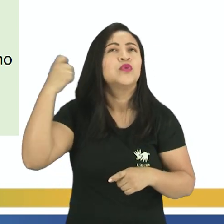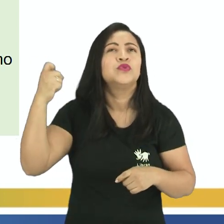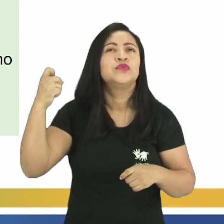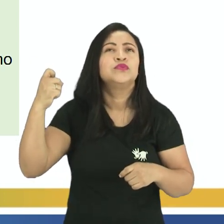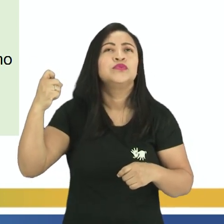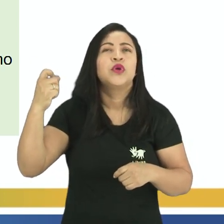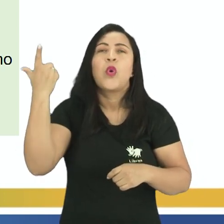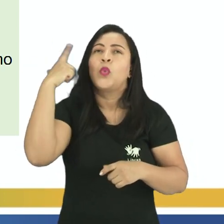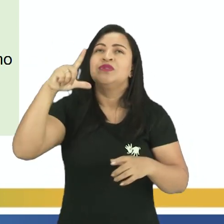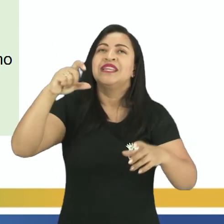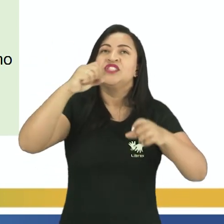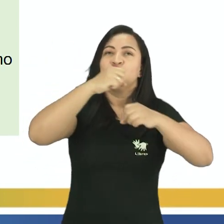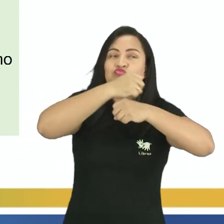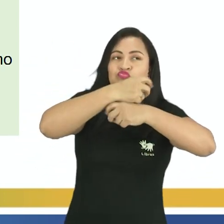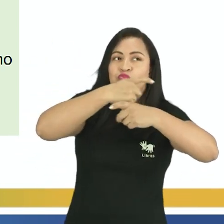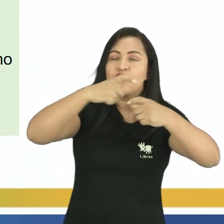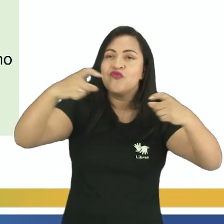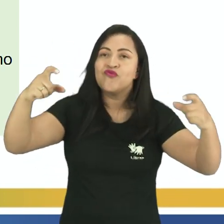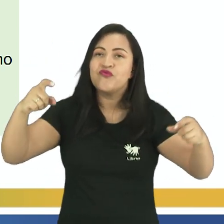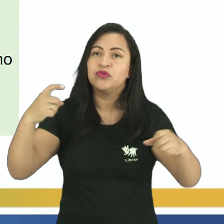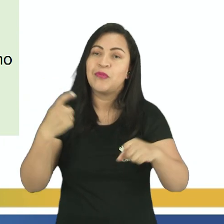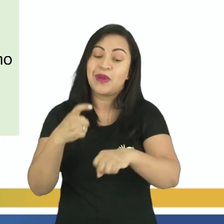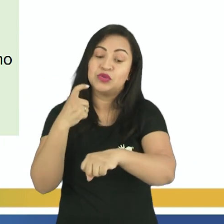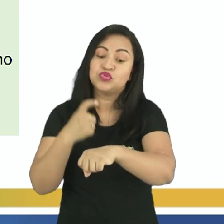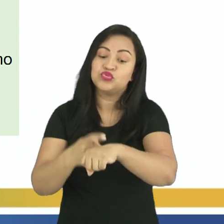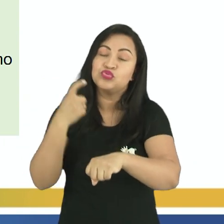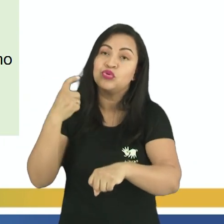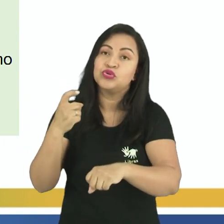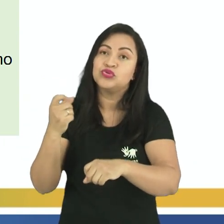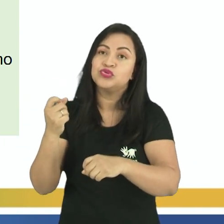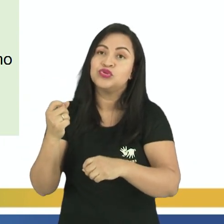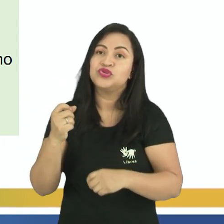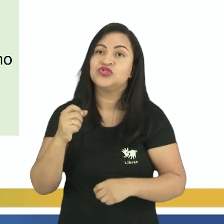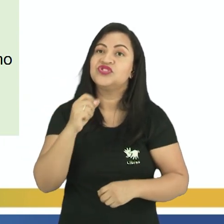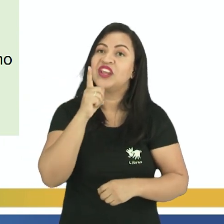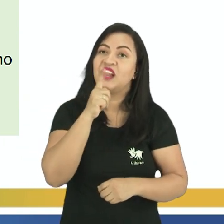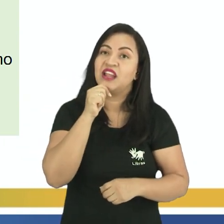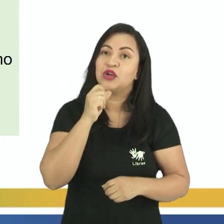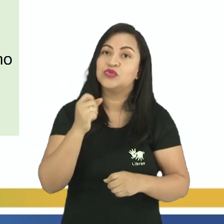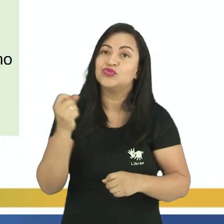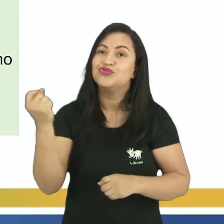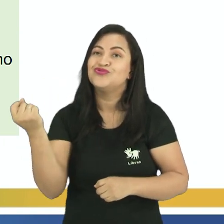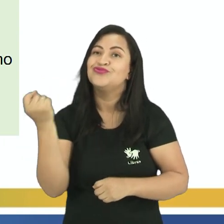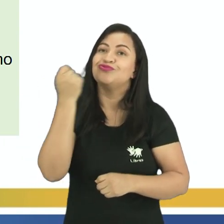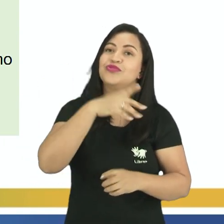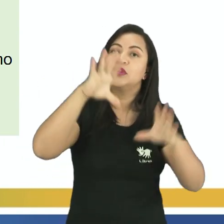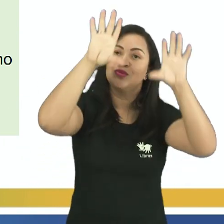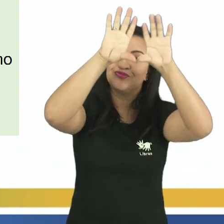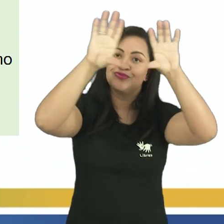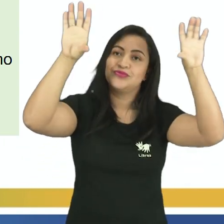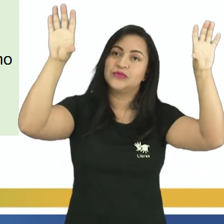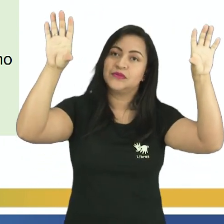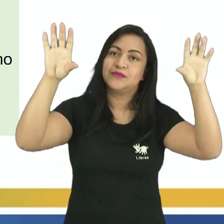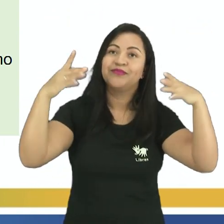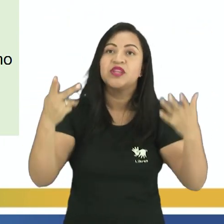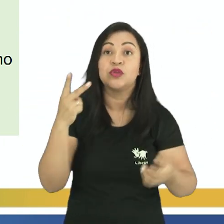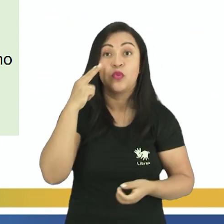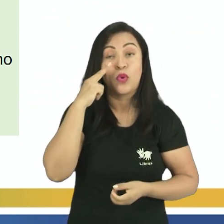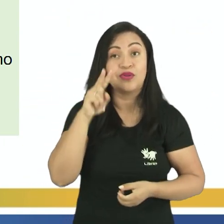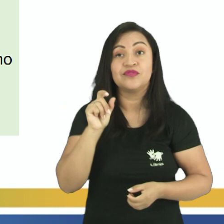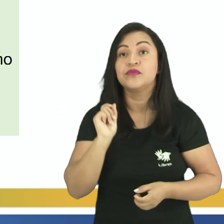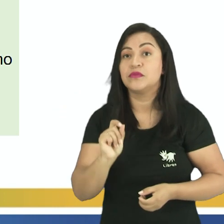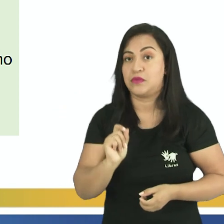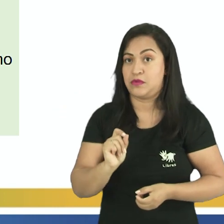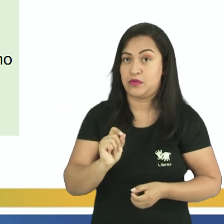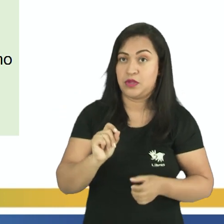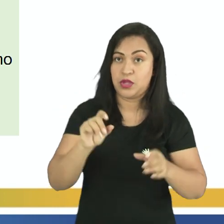propaga mais rápido em materiais sólidos e líquidos do que nos gases? Então, nós vimos que o fato de